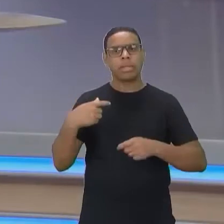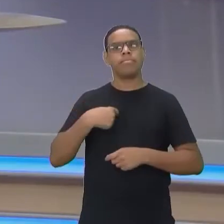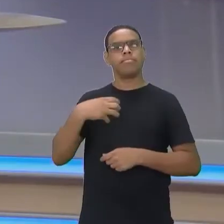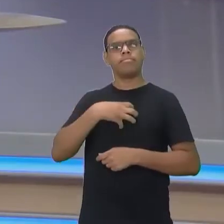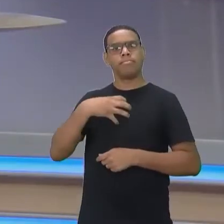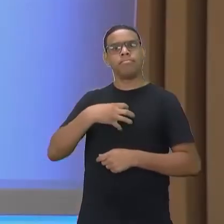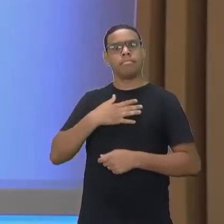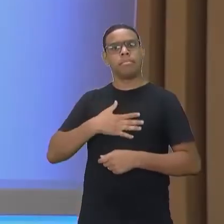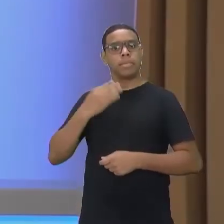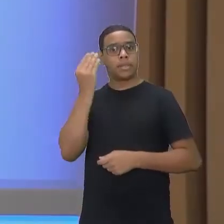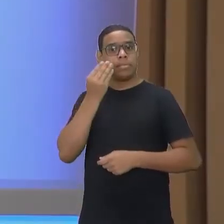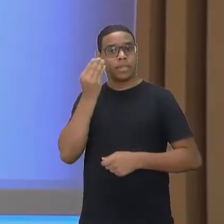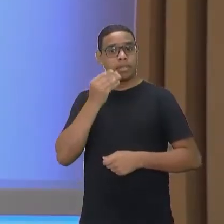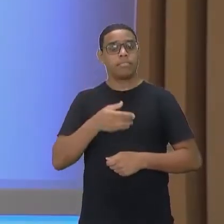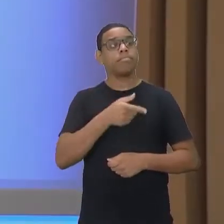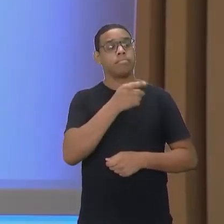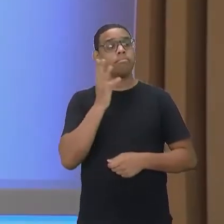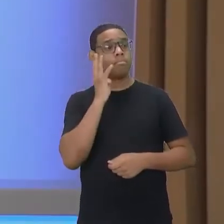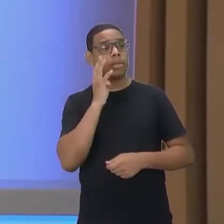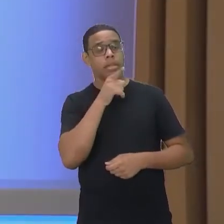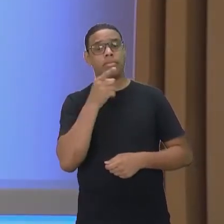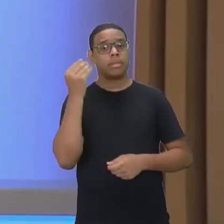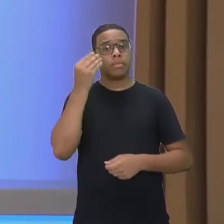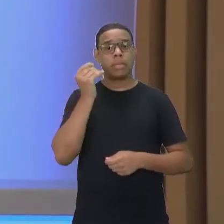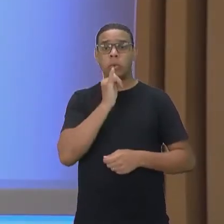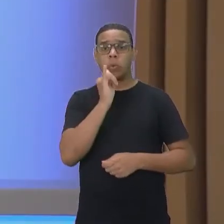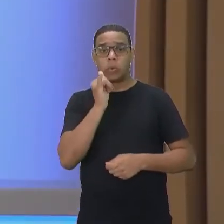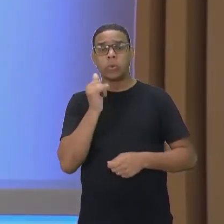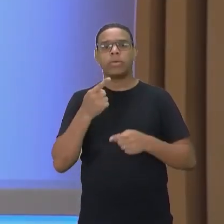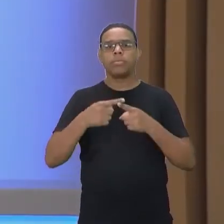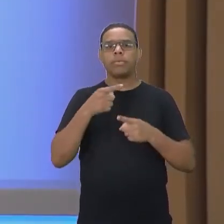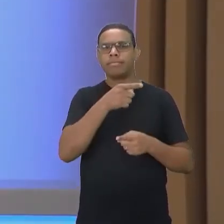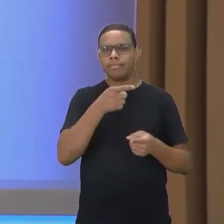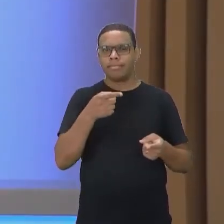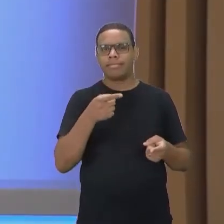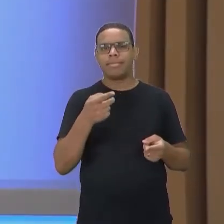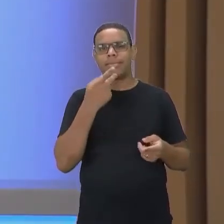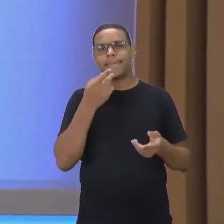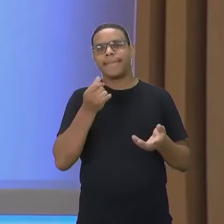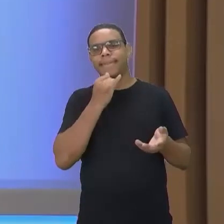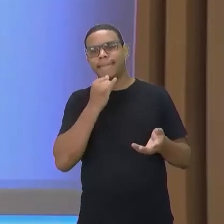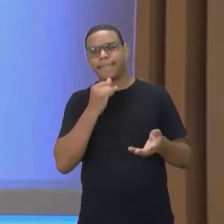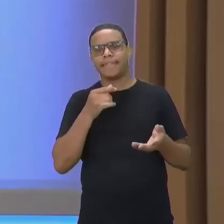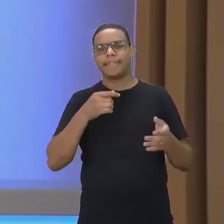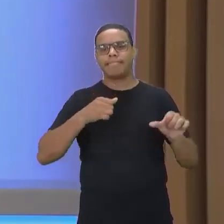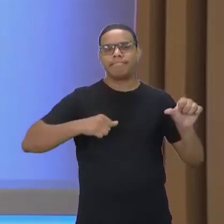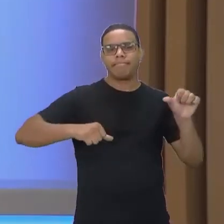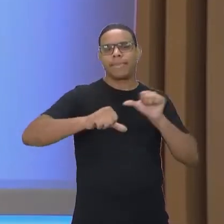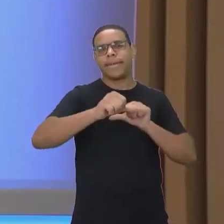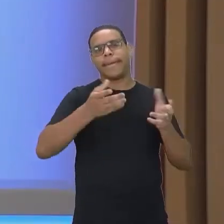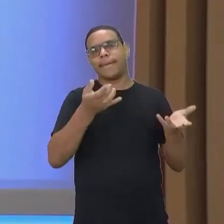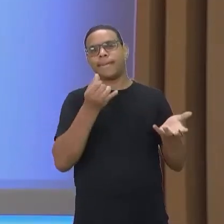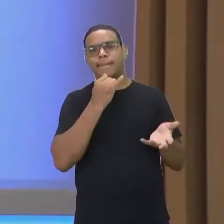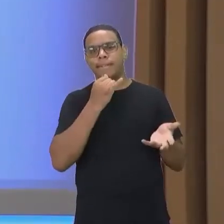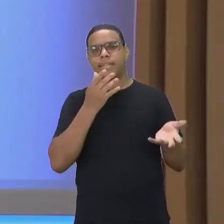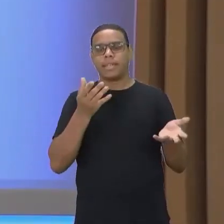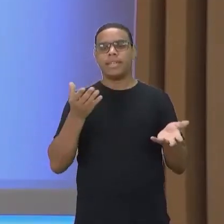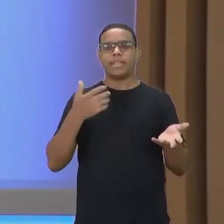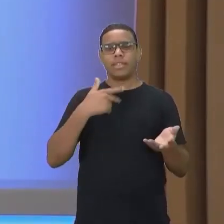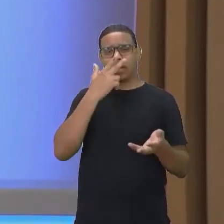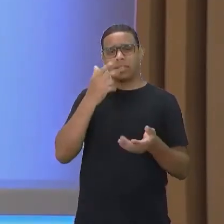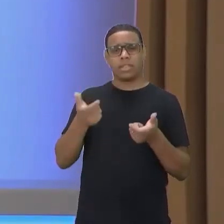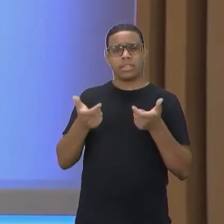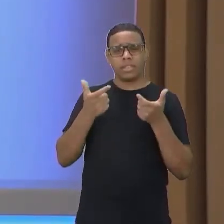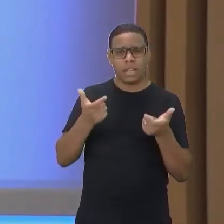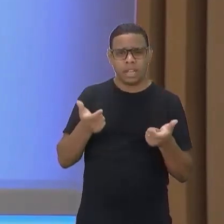assim. Pô, e é legal você relatar a sua experiência, porque, na verdade, se você falasse, por exemplo, o contrário, se você falasse, nossa, que